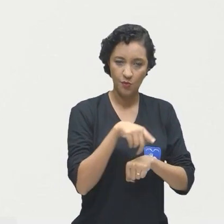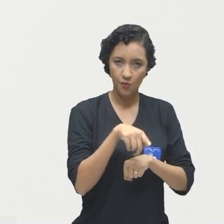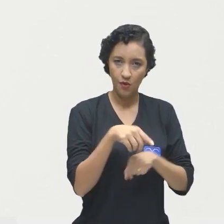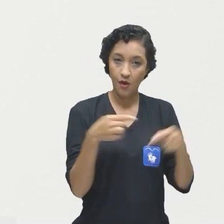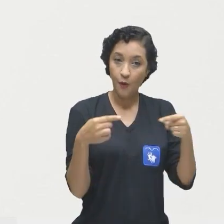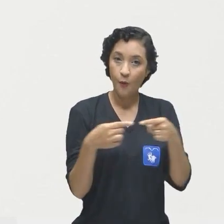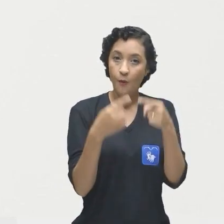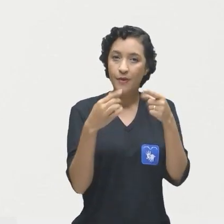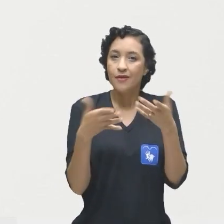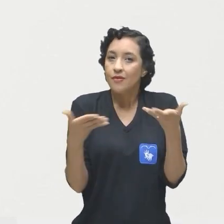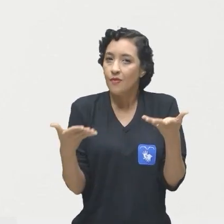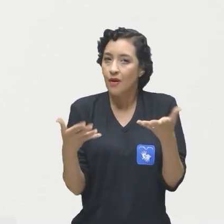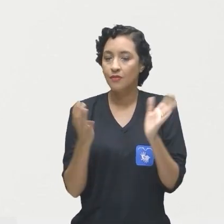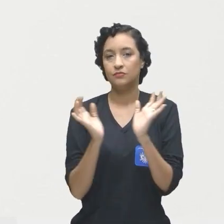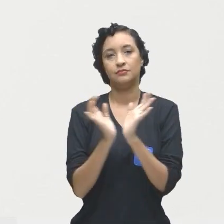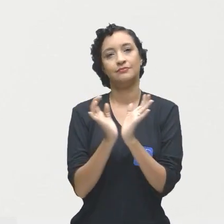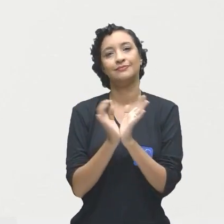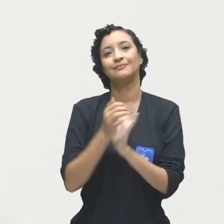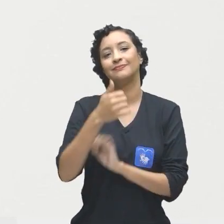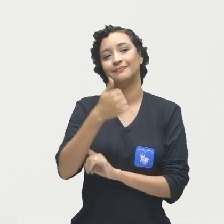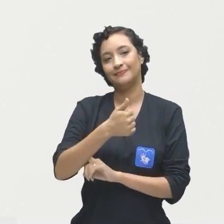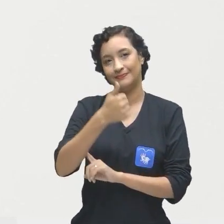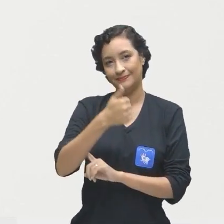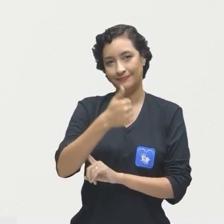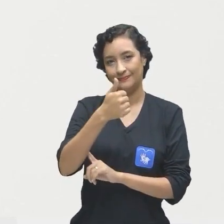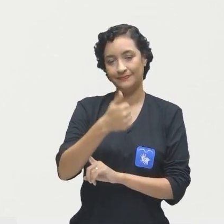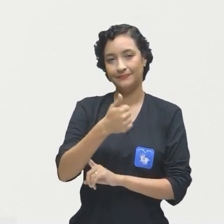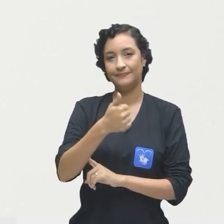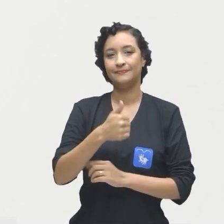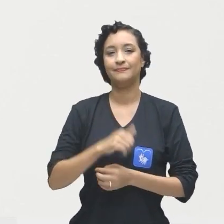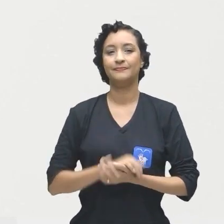que setor? No setor